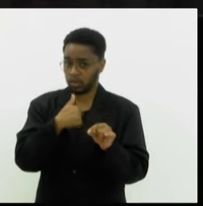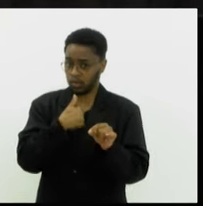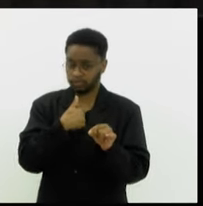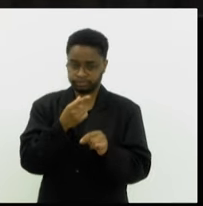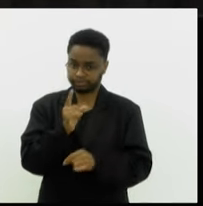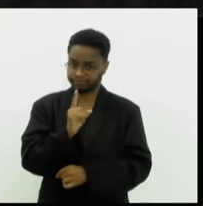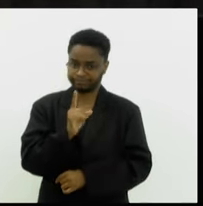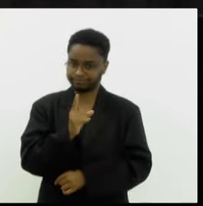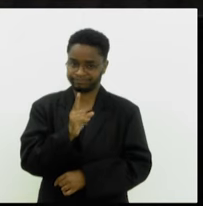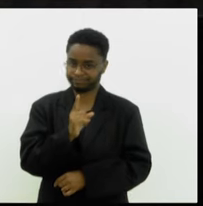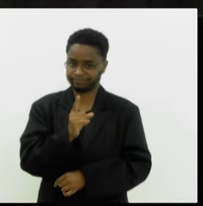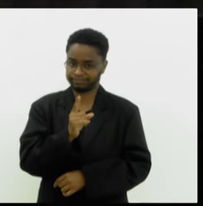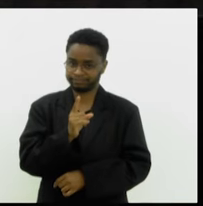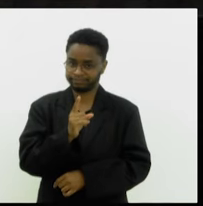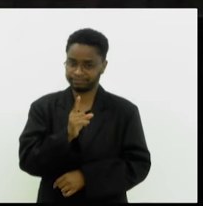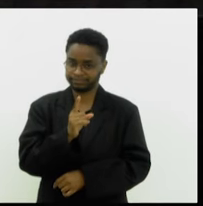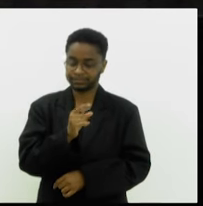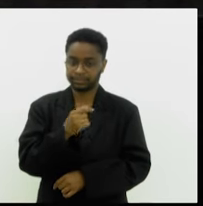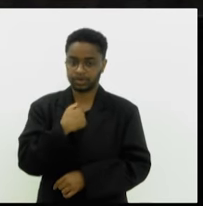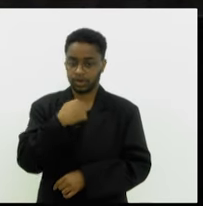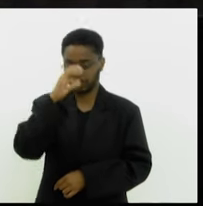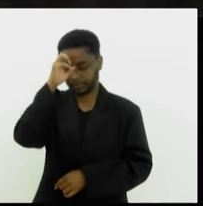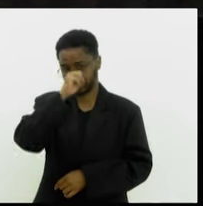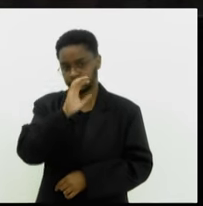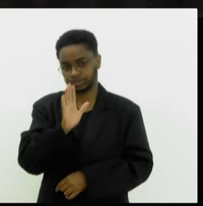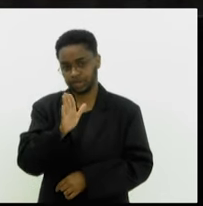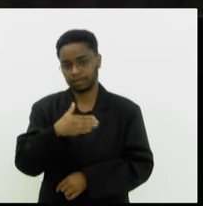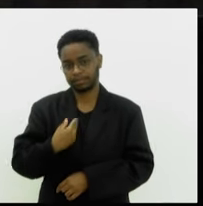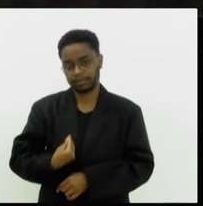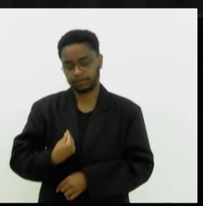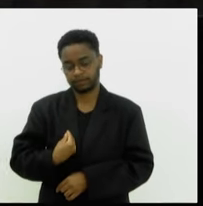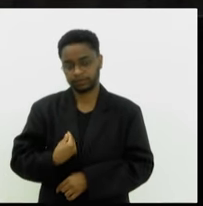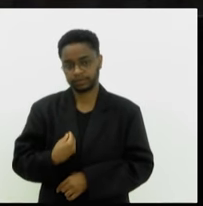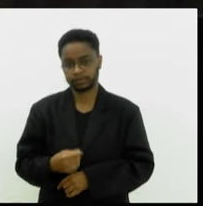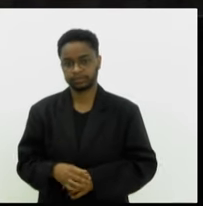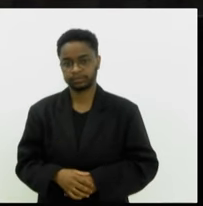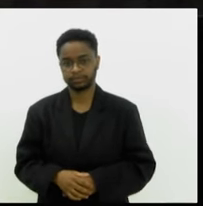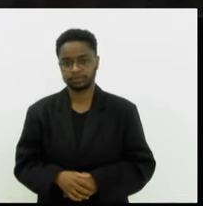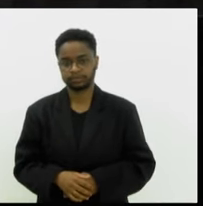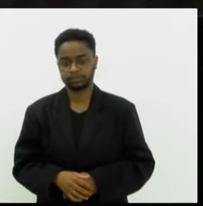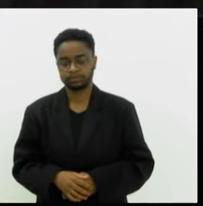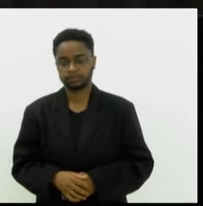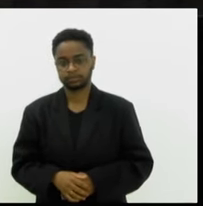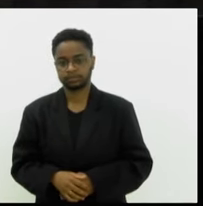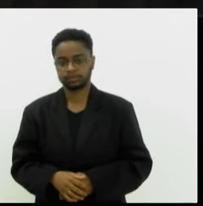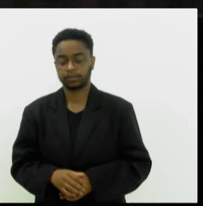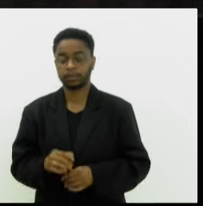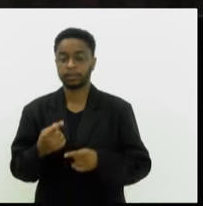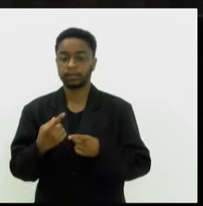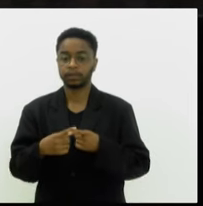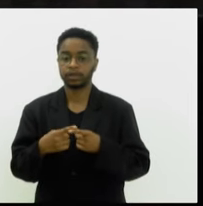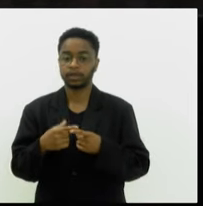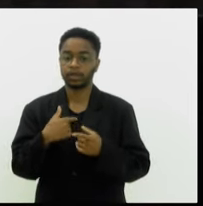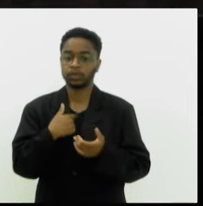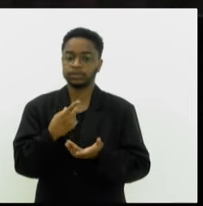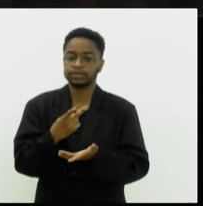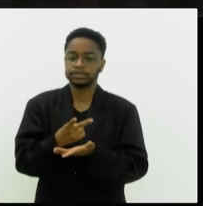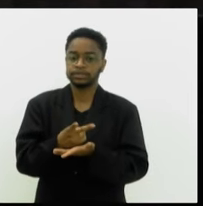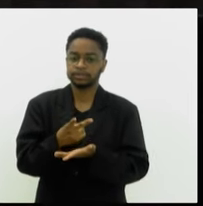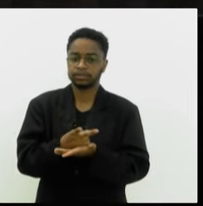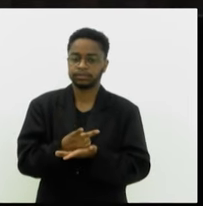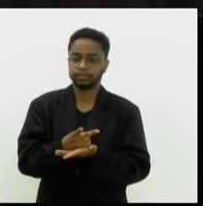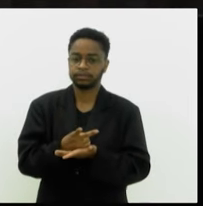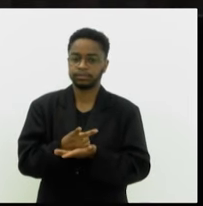isso na minha vida, porque eu sempre fui